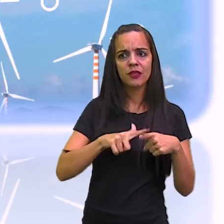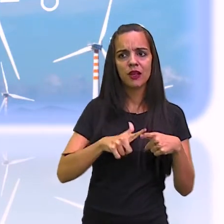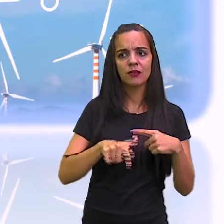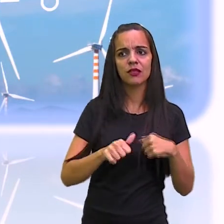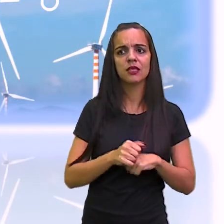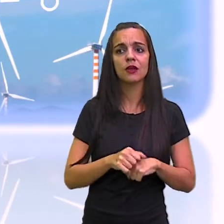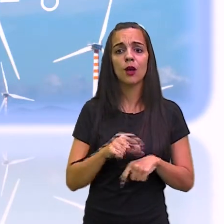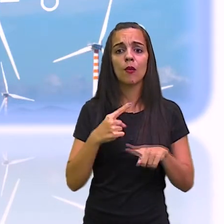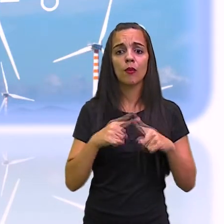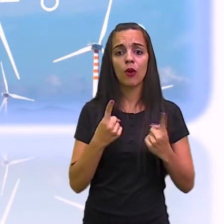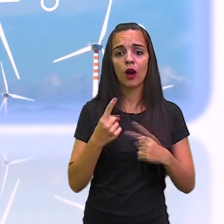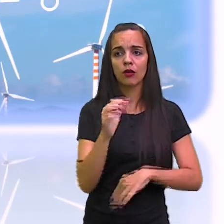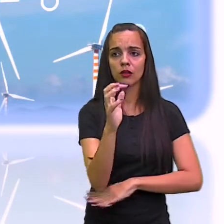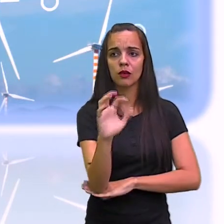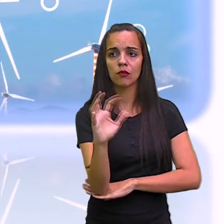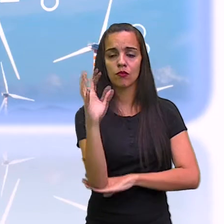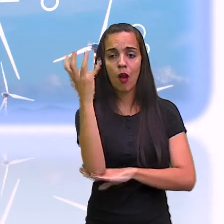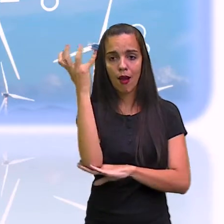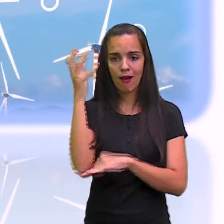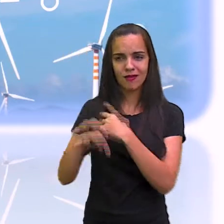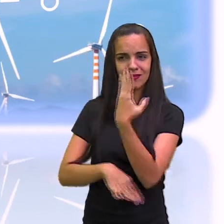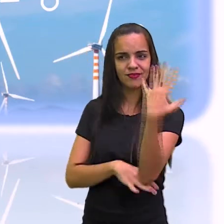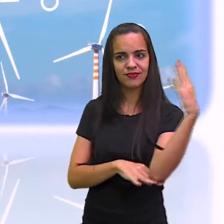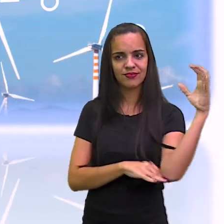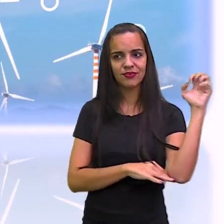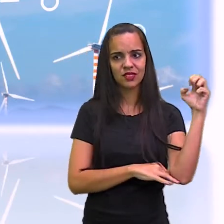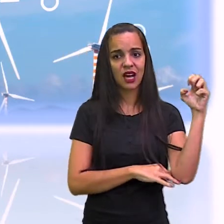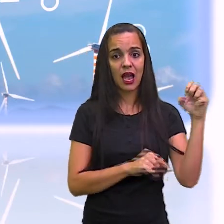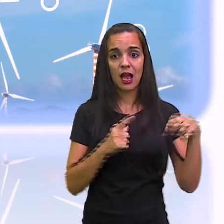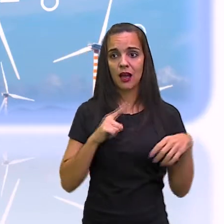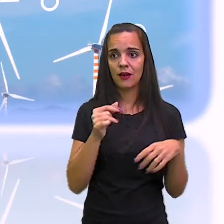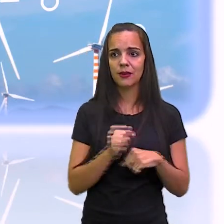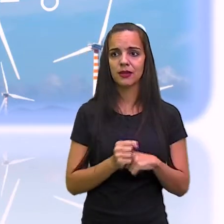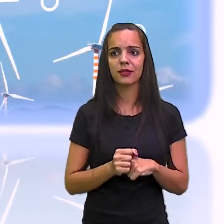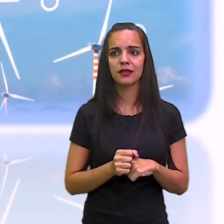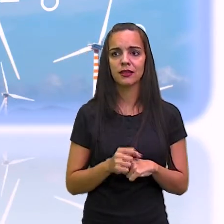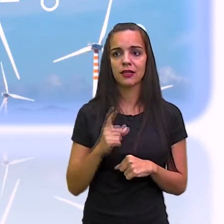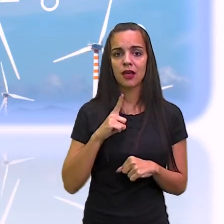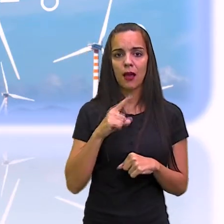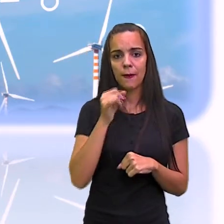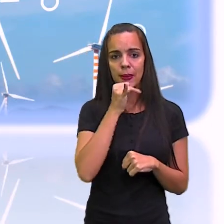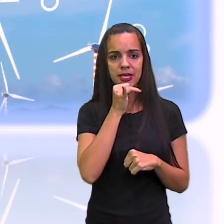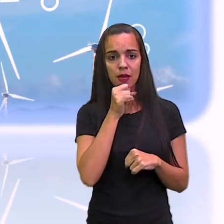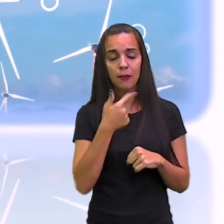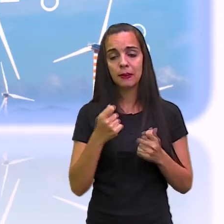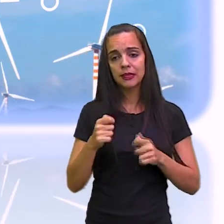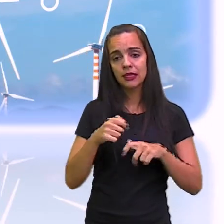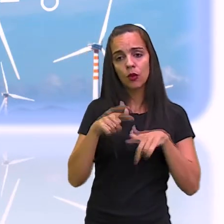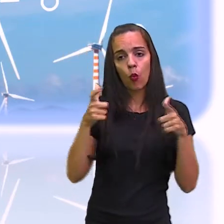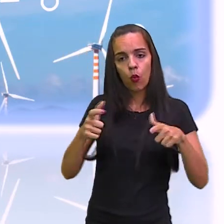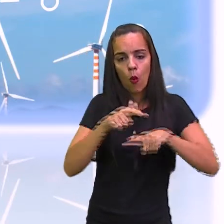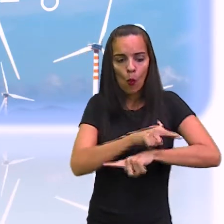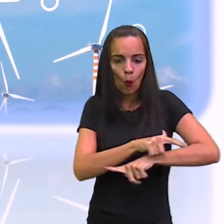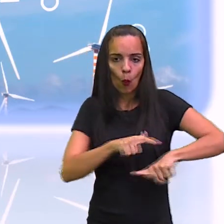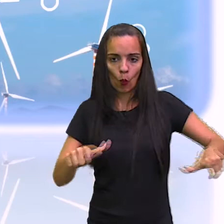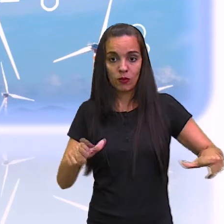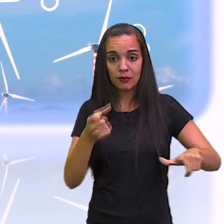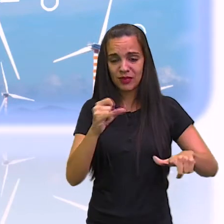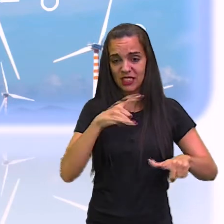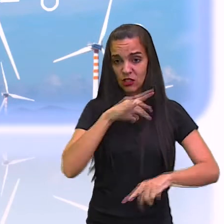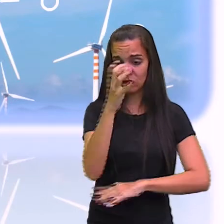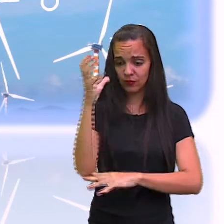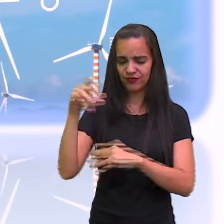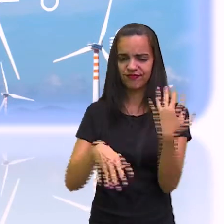das aves, que podem, durante o percurso, estarem esbarrando nessas hélices e acontecer de estarem